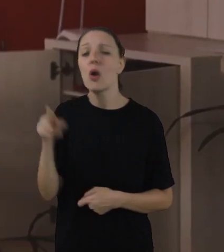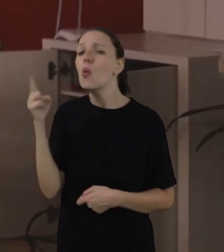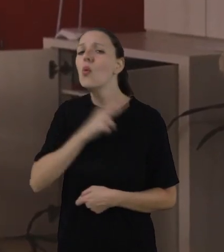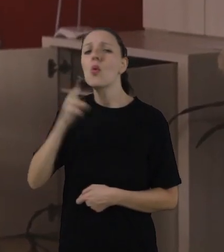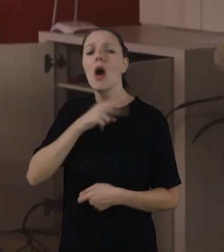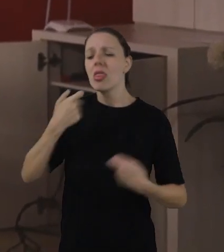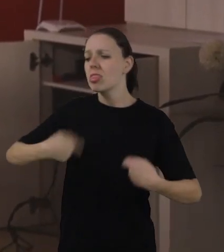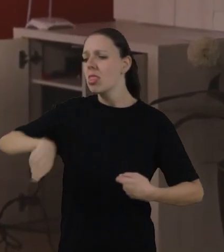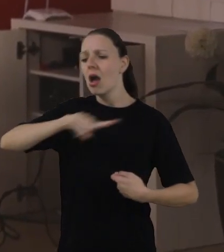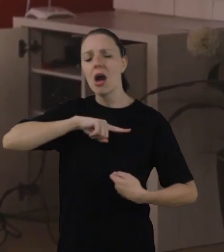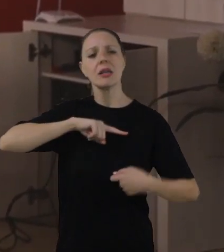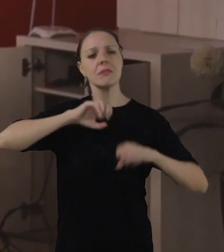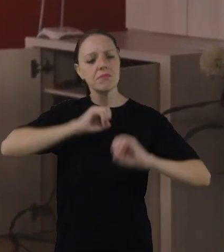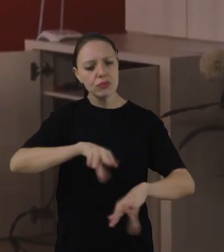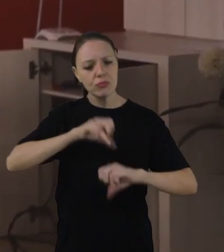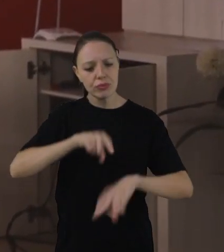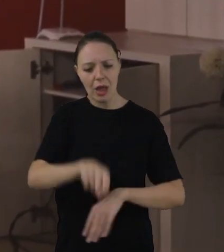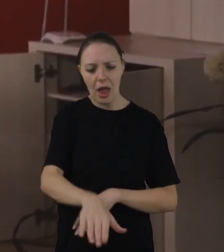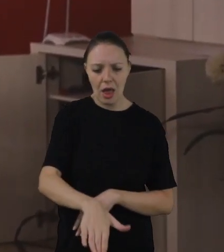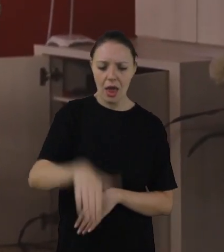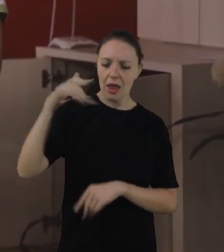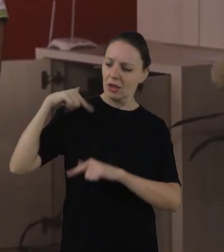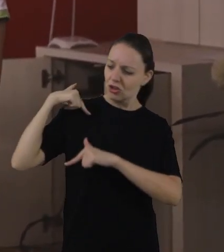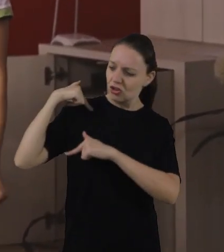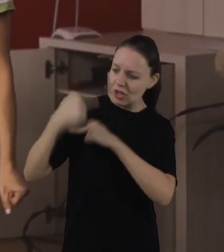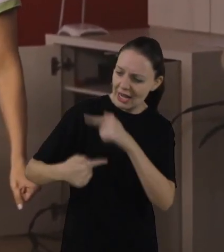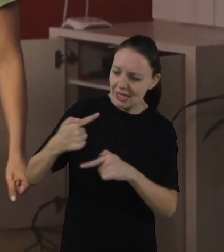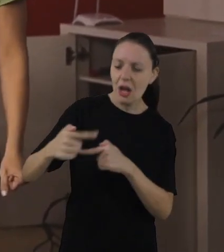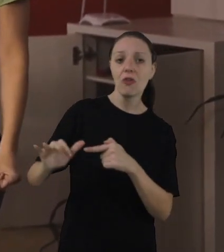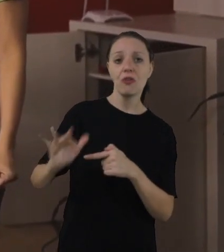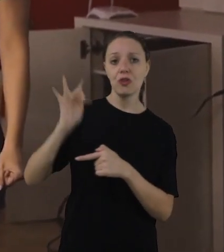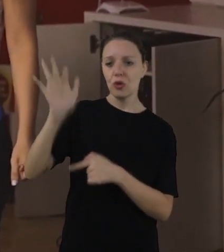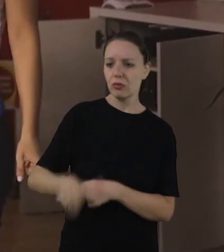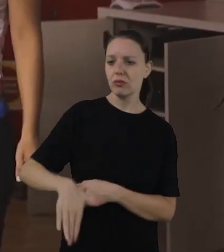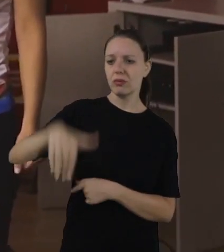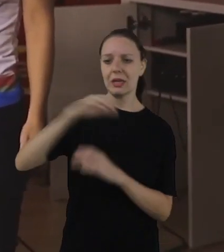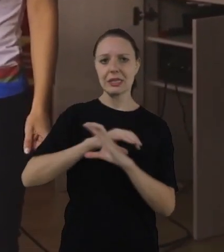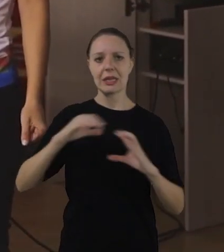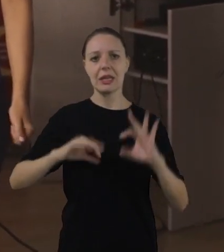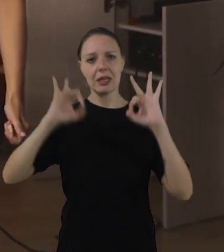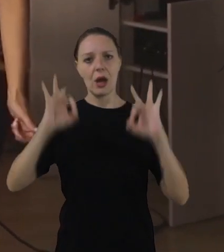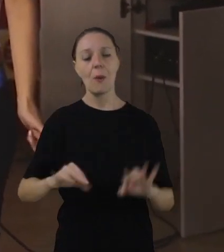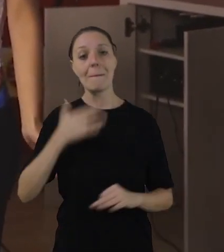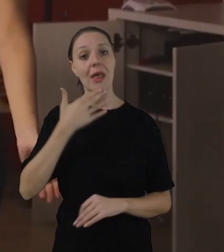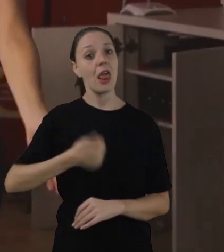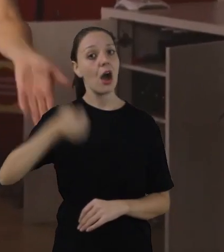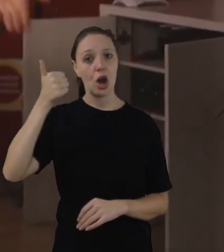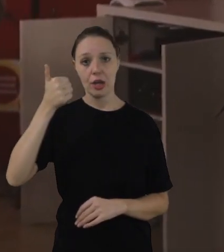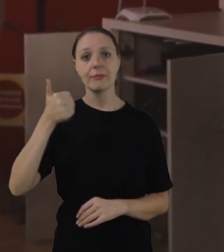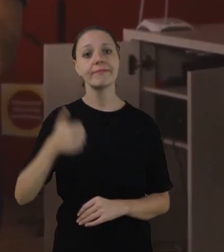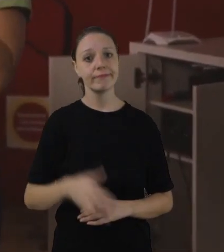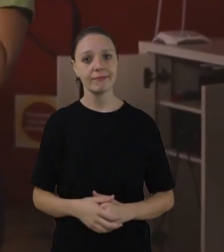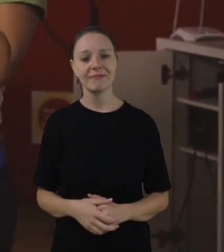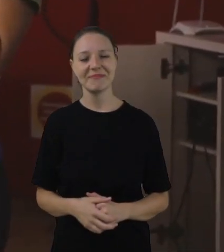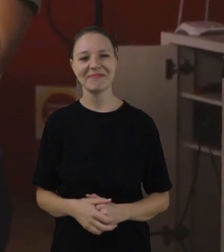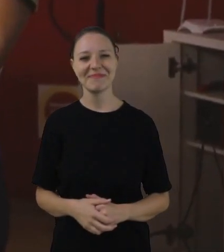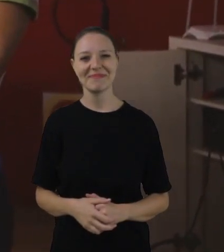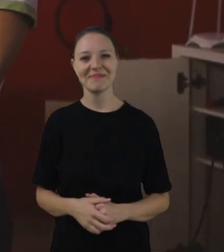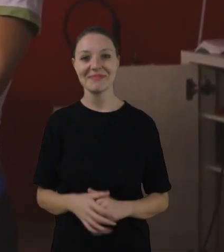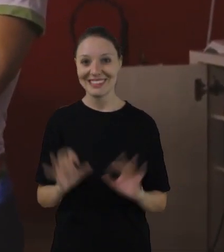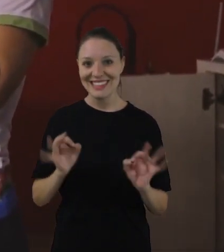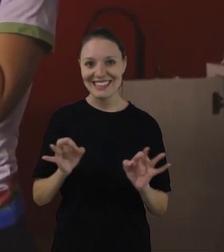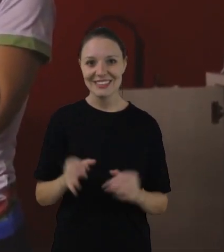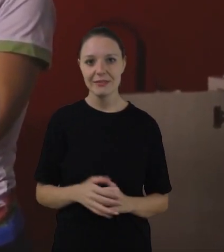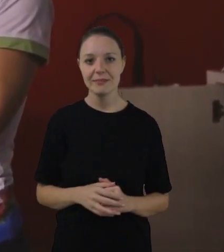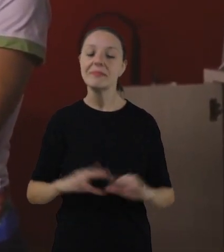educação das gerações futuras para que eles se tornem cidadãos melhores, né? Tá bom? Então, eu queria